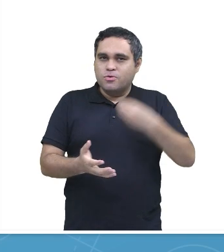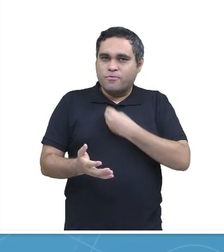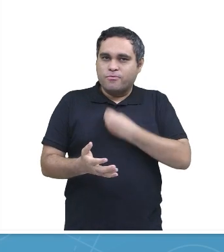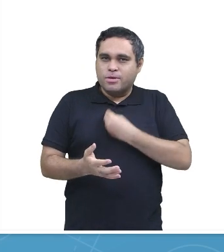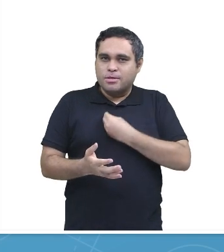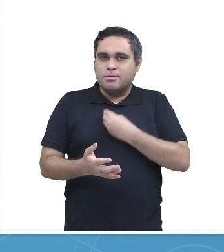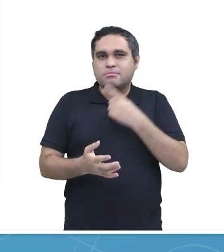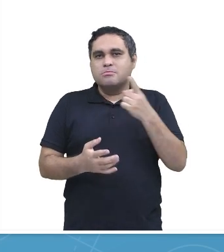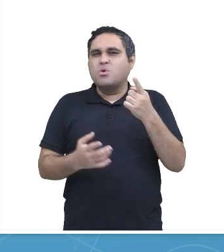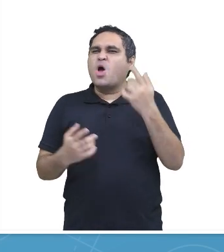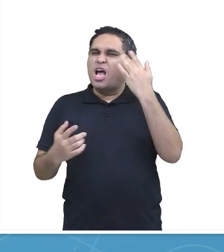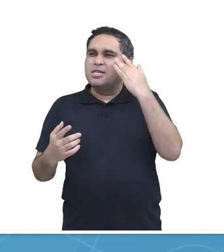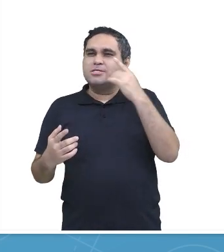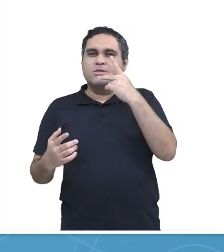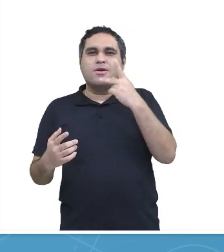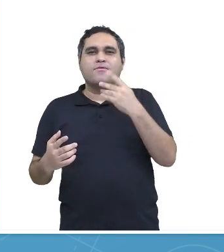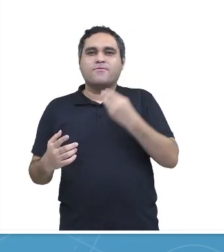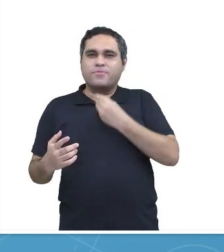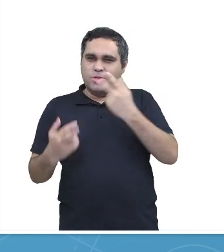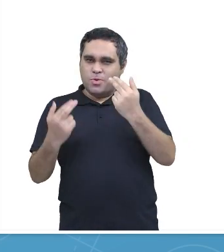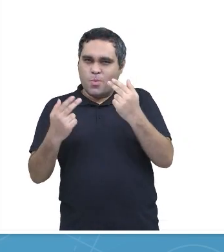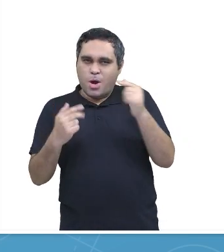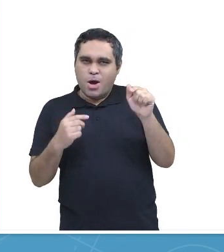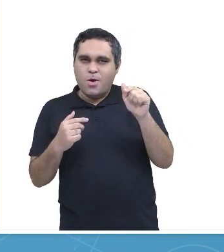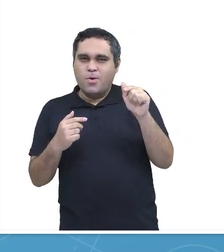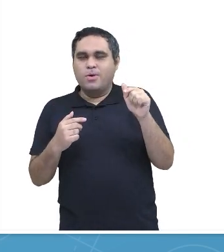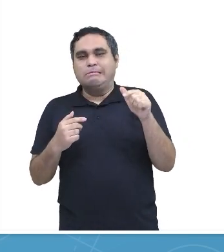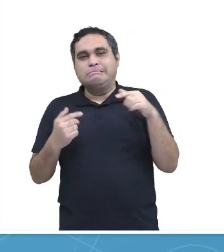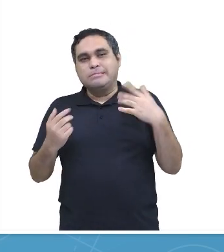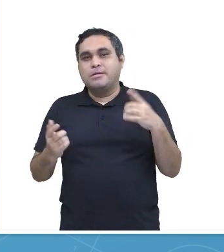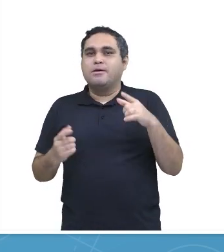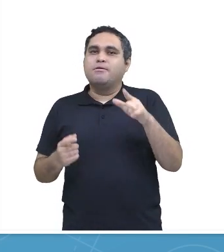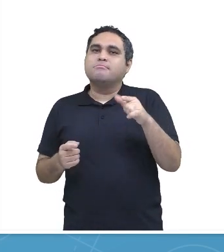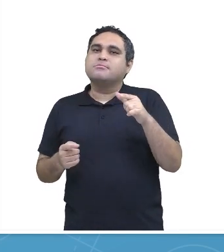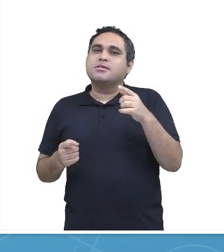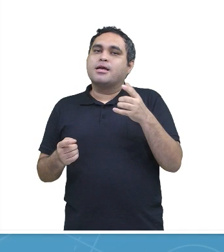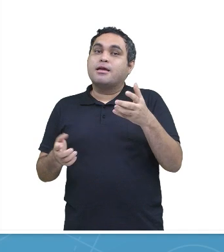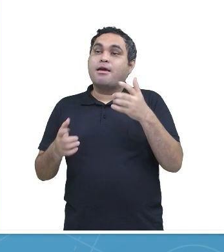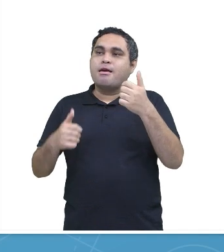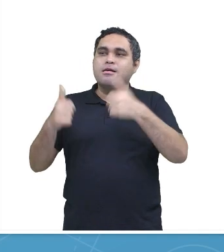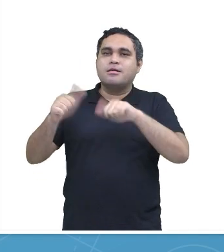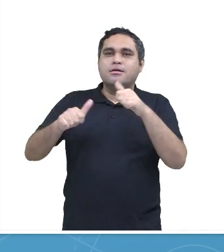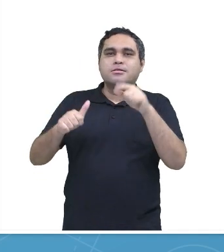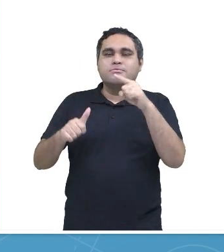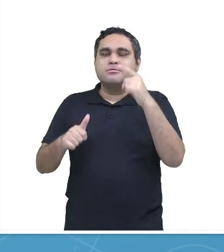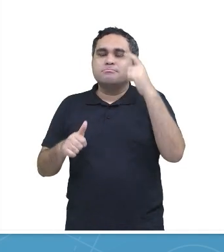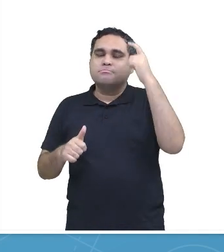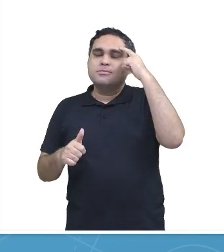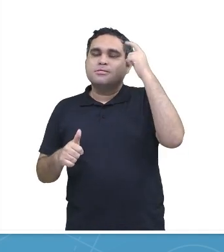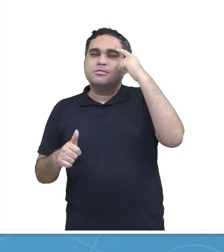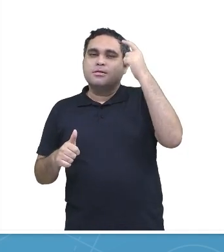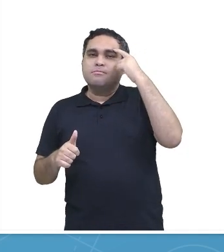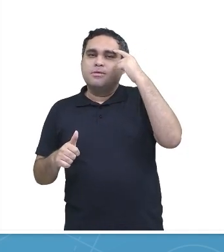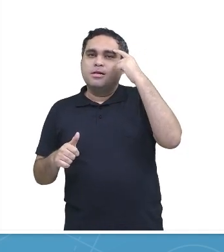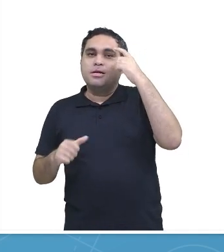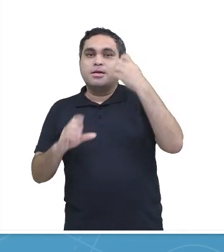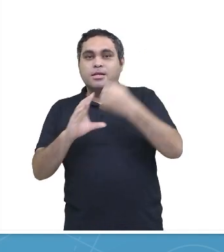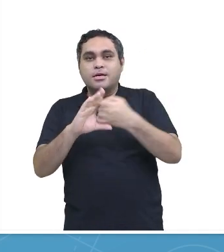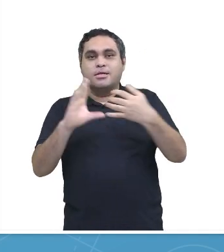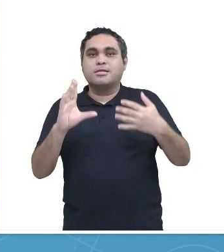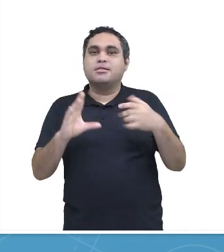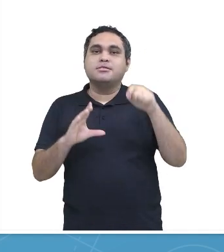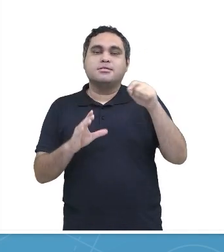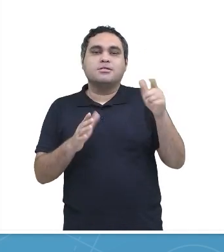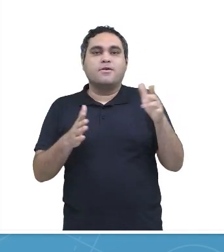como proposta analisar o poder de observação de vocês em relação às características e fatos